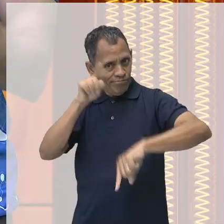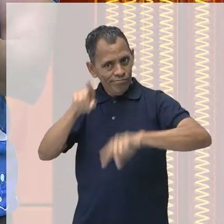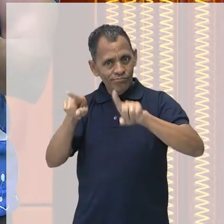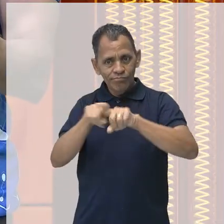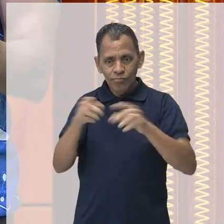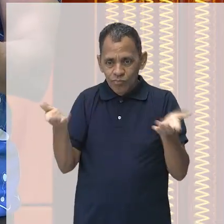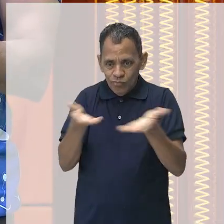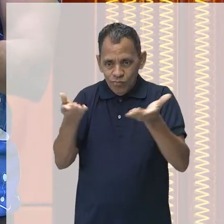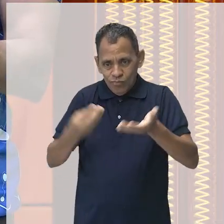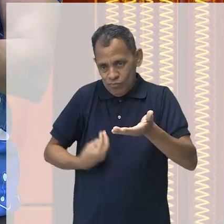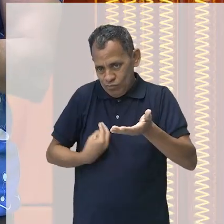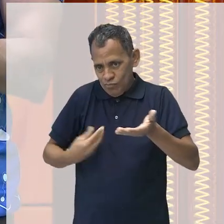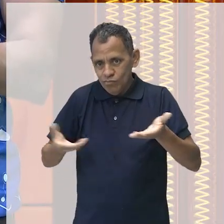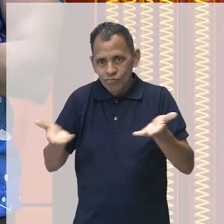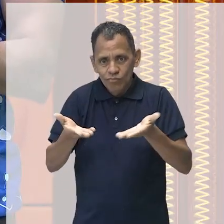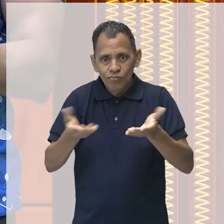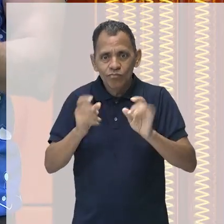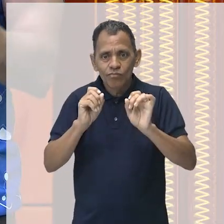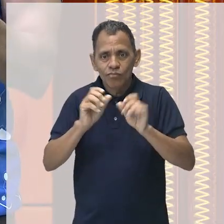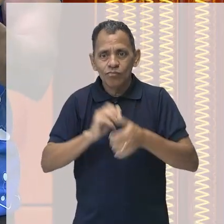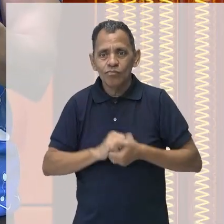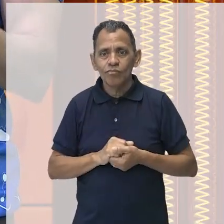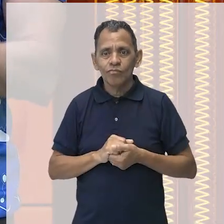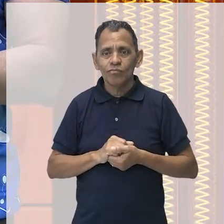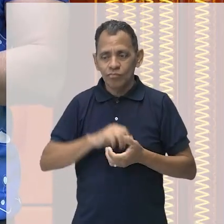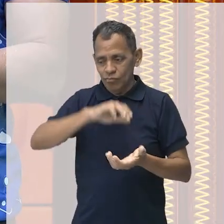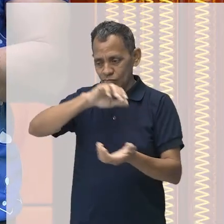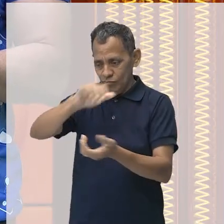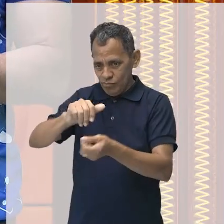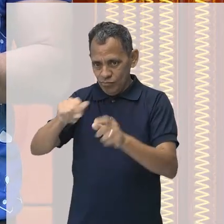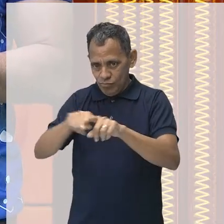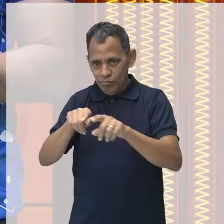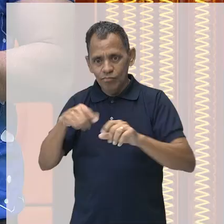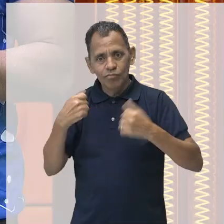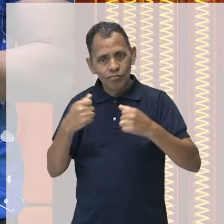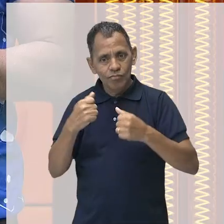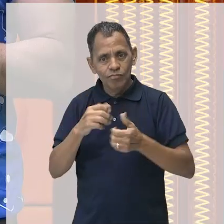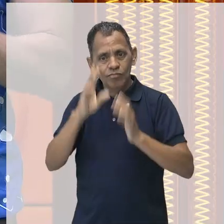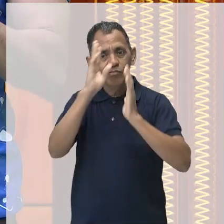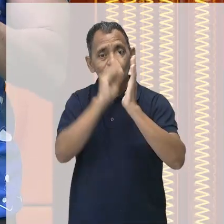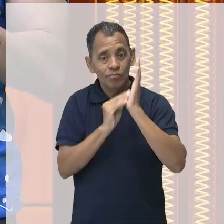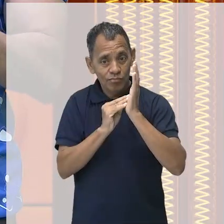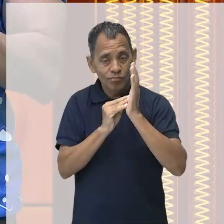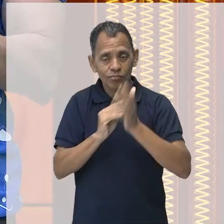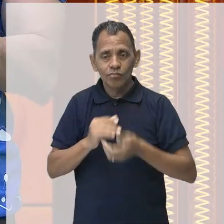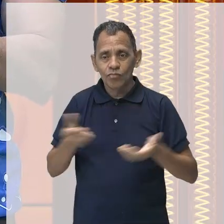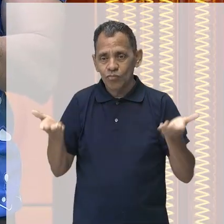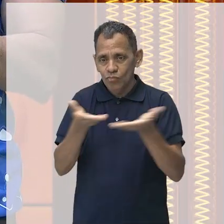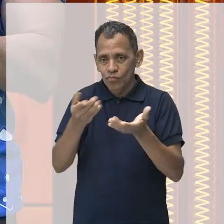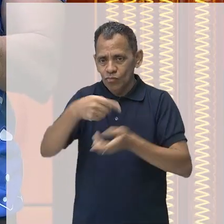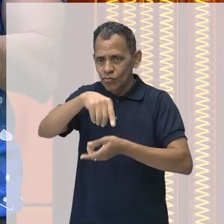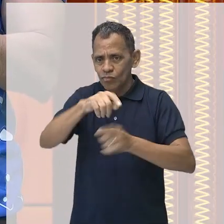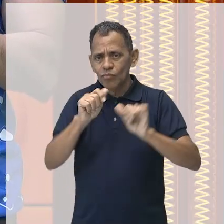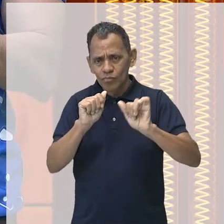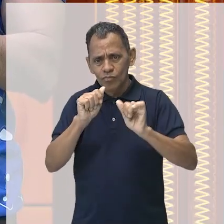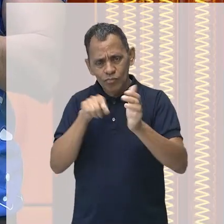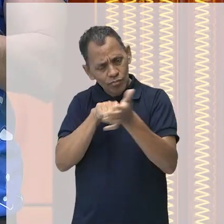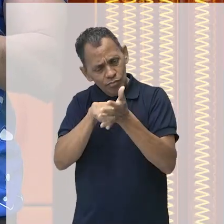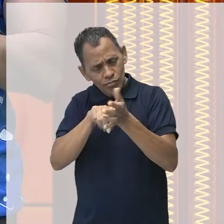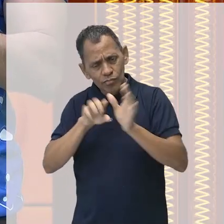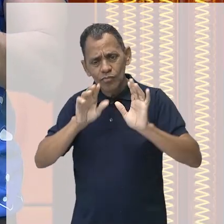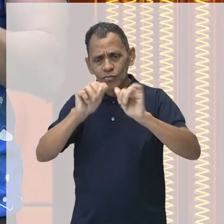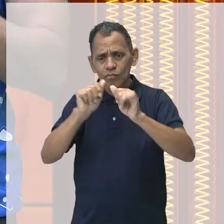tem uma novidade, a gente tem que estar muito atualizado, inclusive para dar esses conteúdos para vocês, né? Hoje vocês podem pesquisar tudo aí